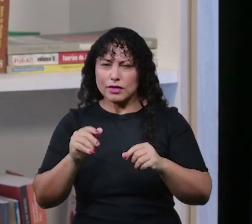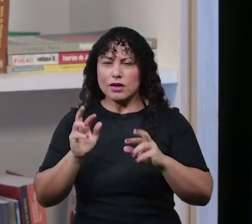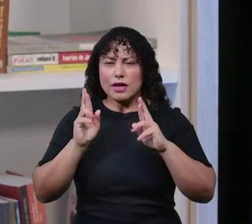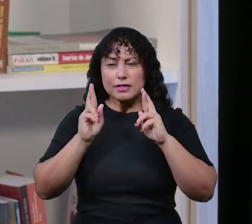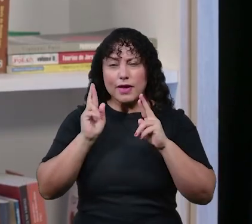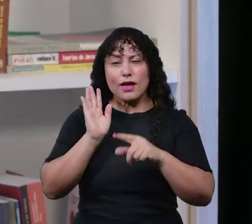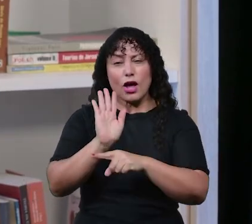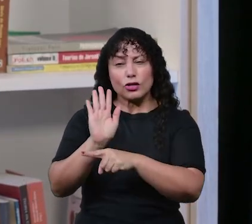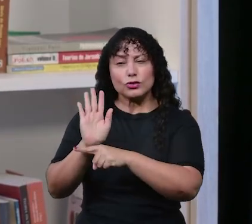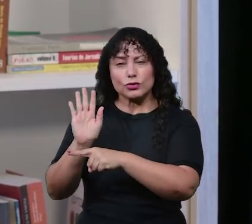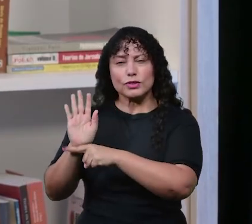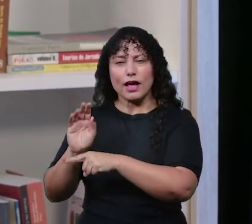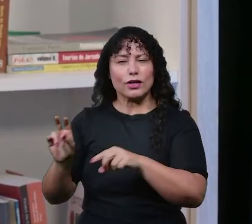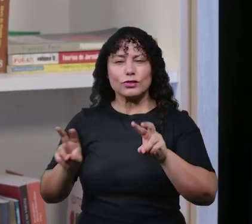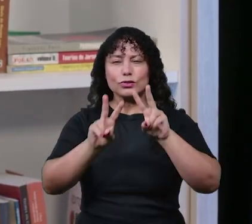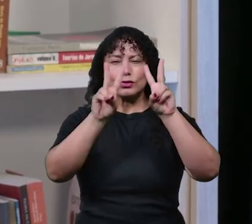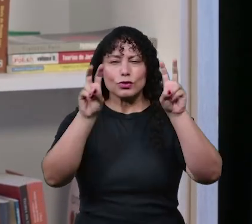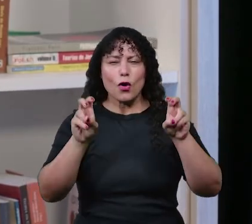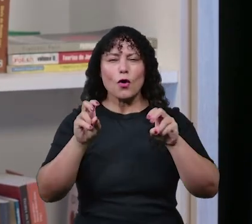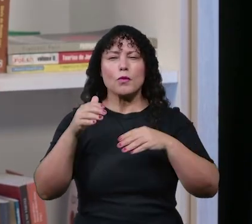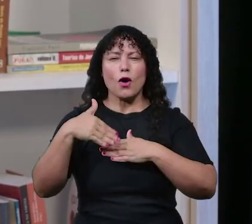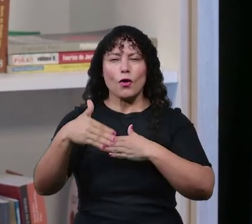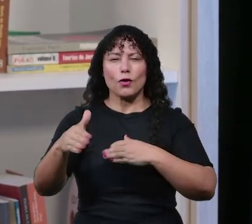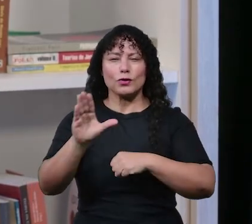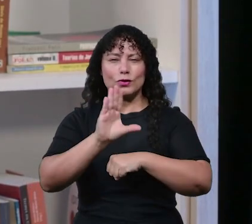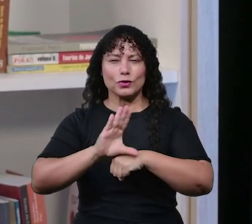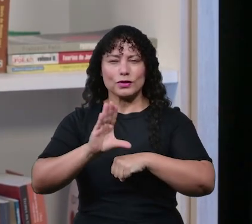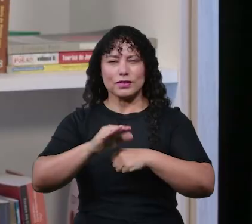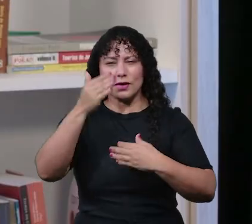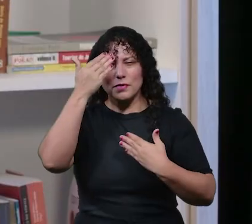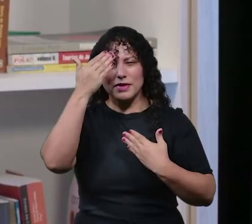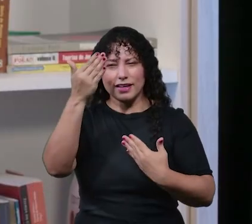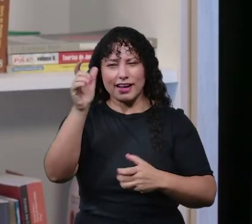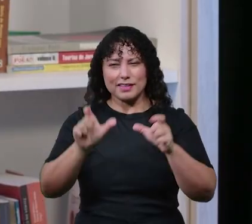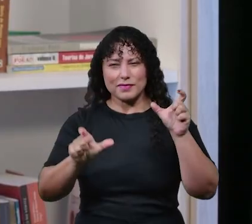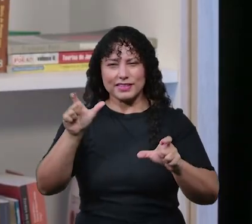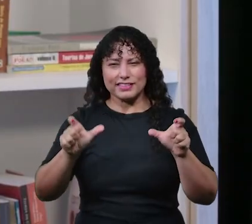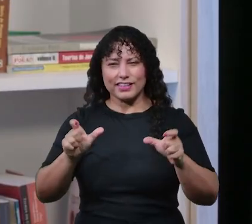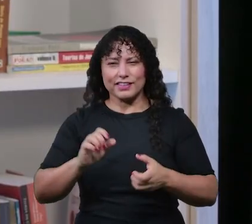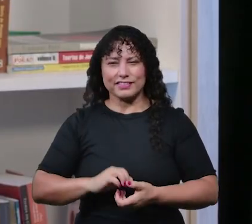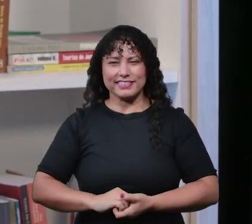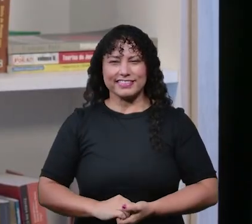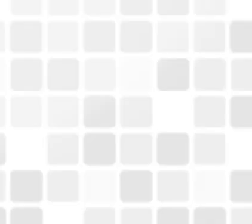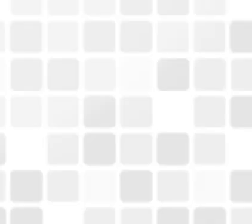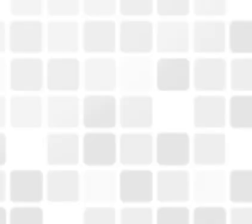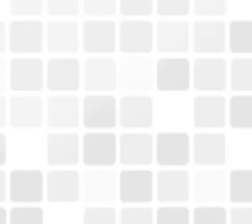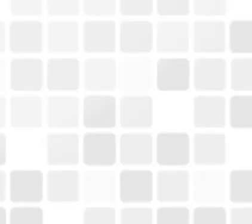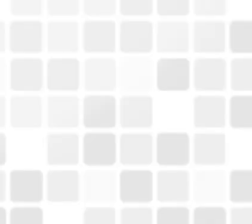Eu espero ajudar vocês, sobretudo, ao longo desse curso. Obrigado, gente.